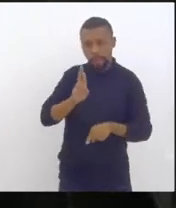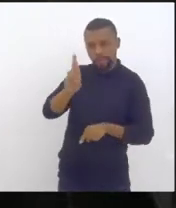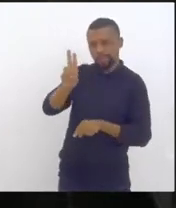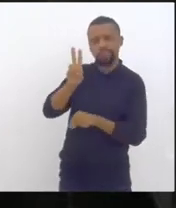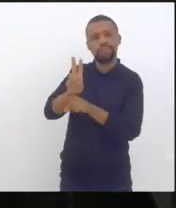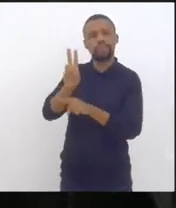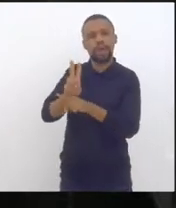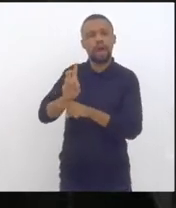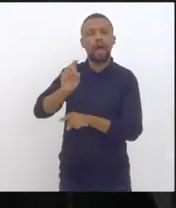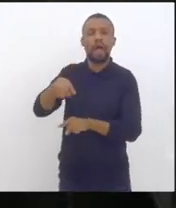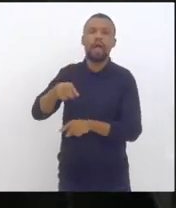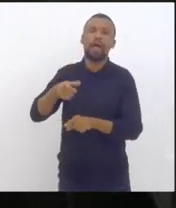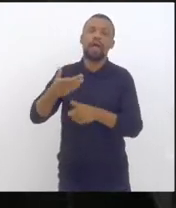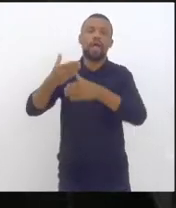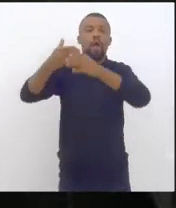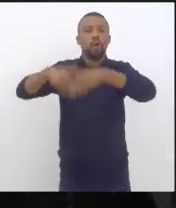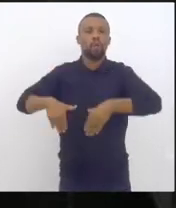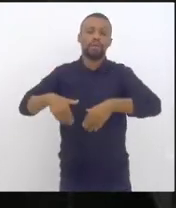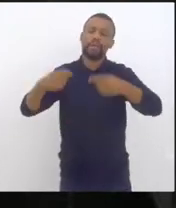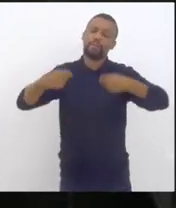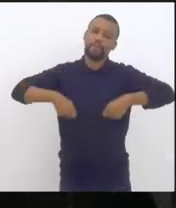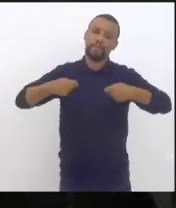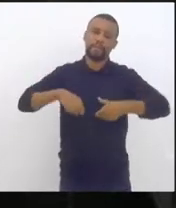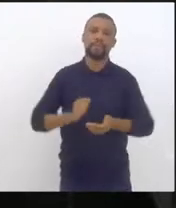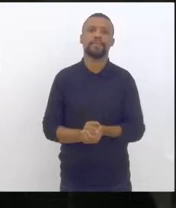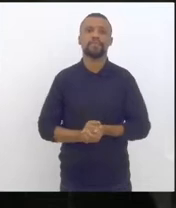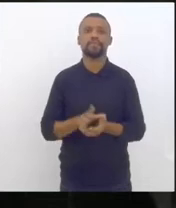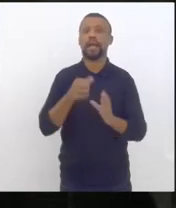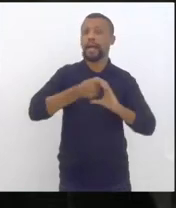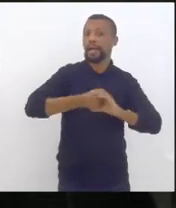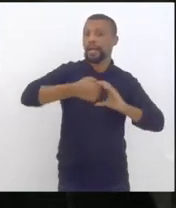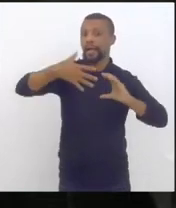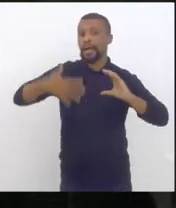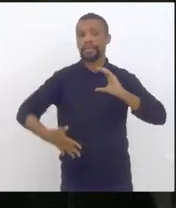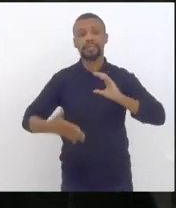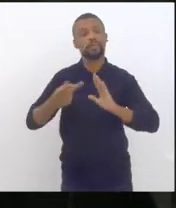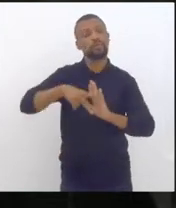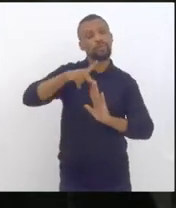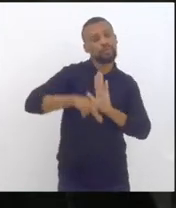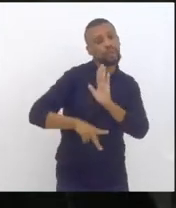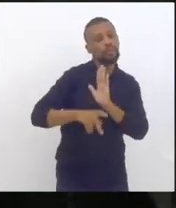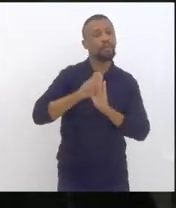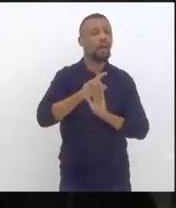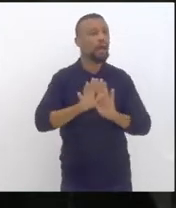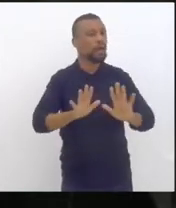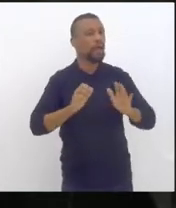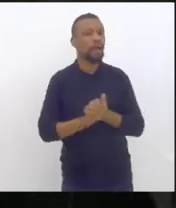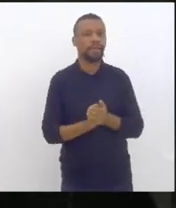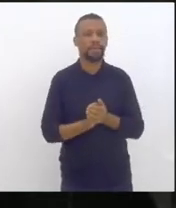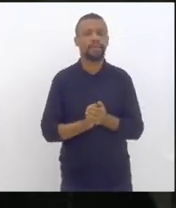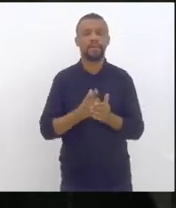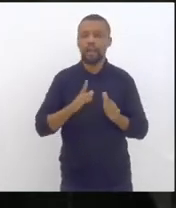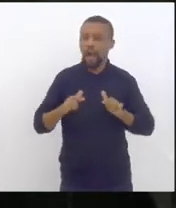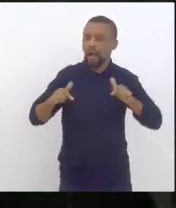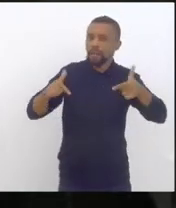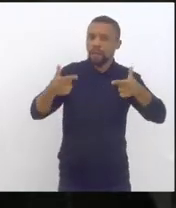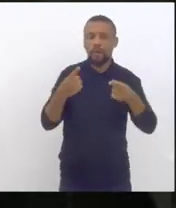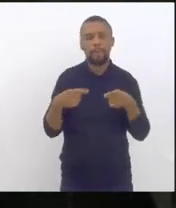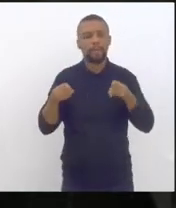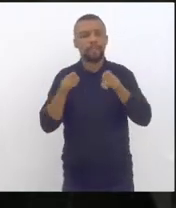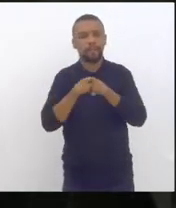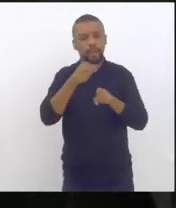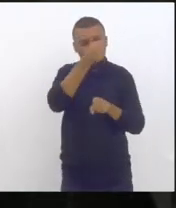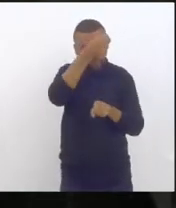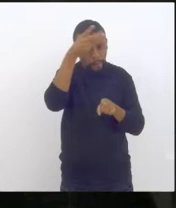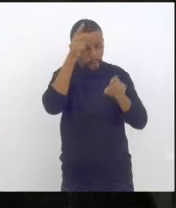Então essa é a natureza do projeto ampliar ação conjunta com as prefeituras e